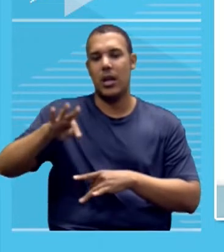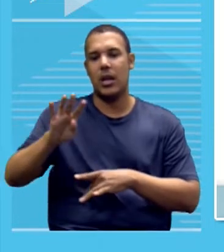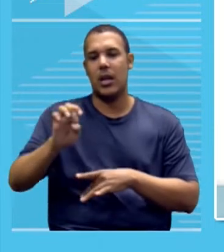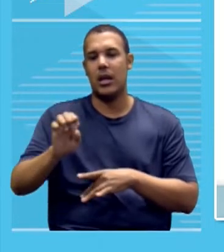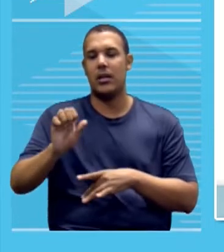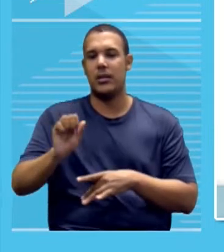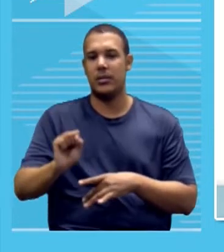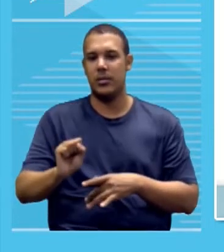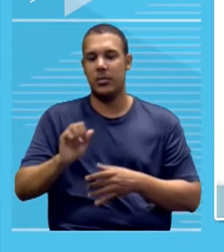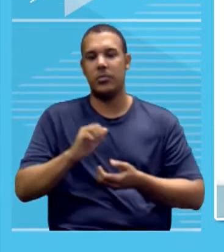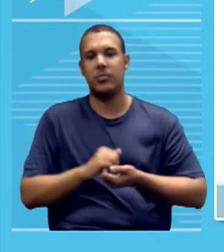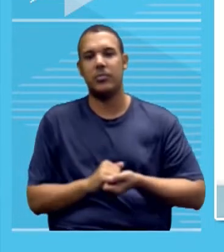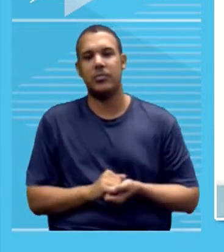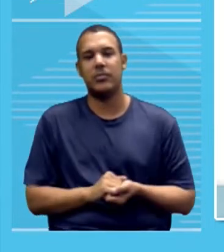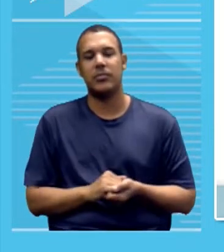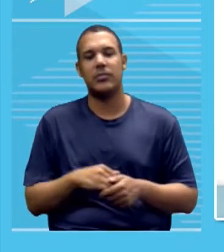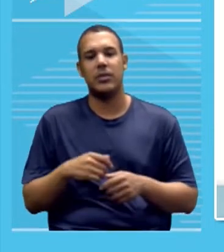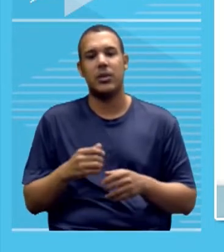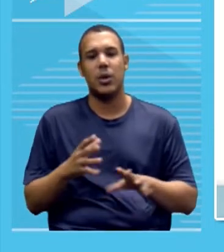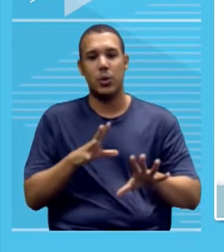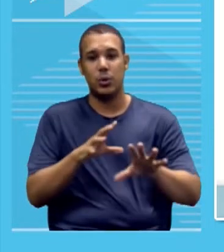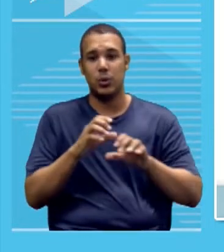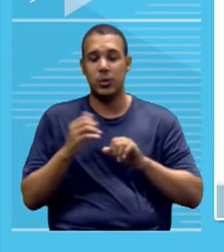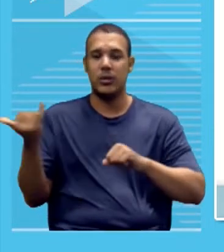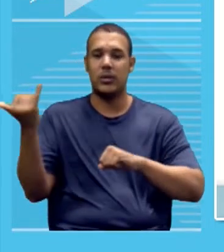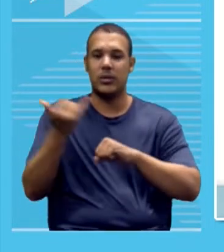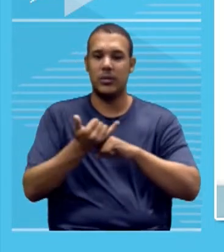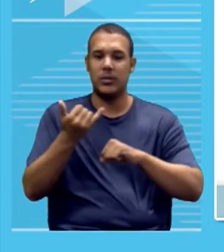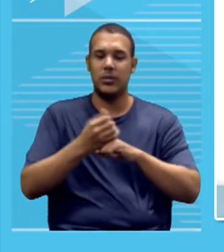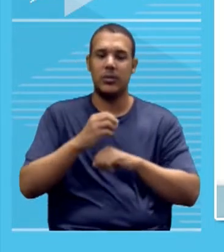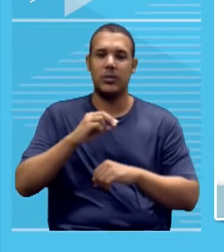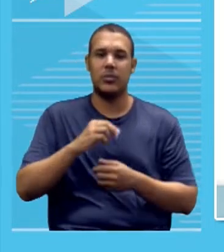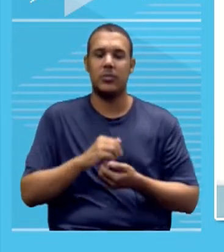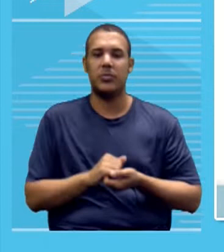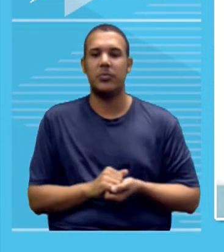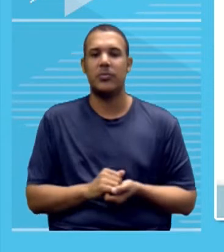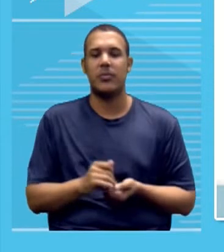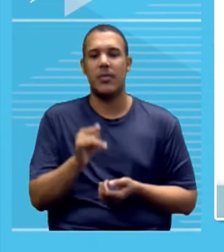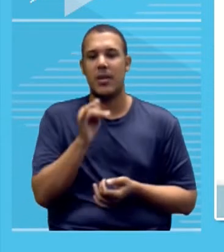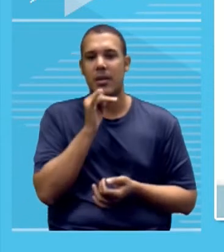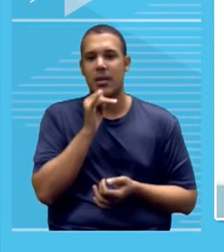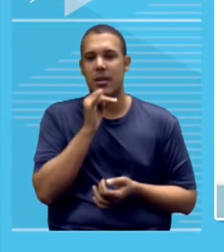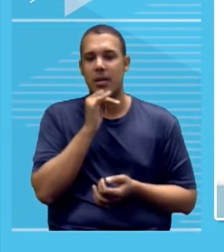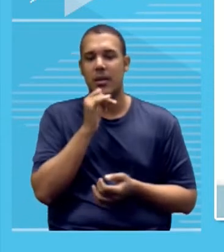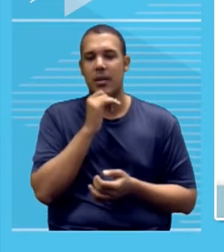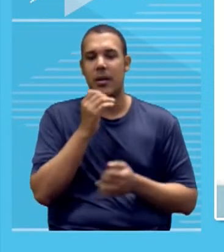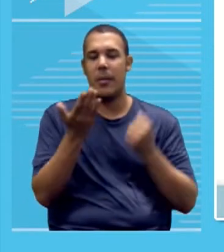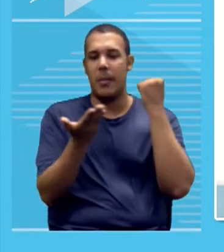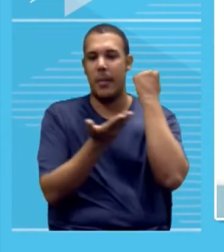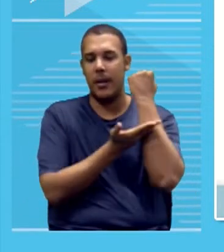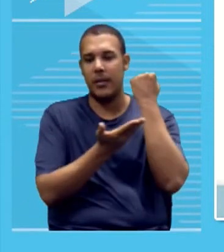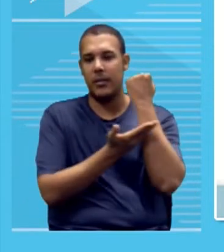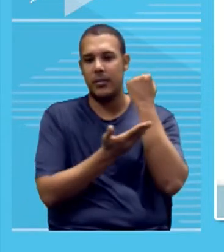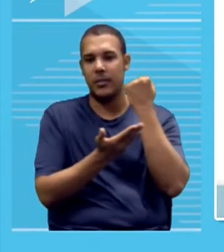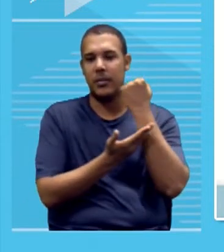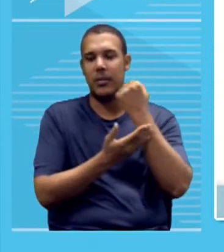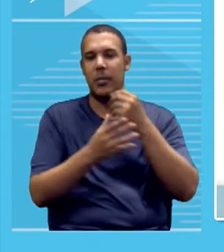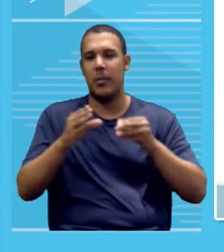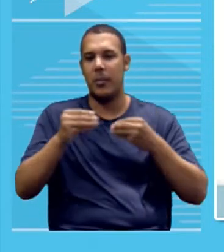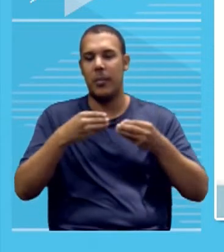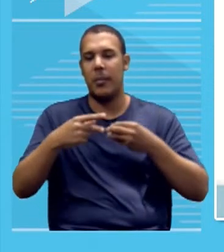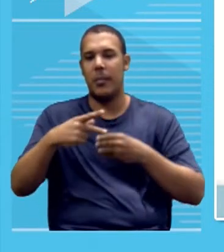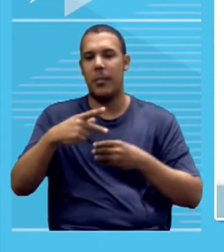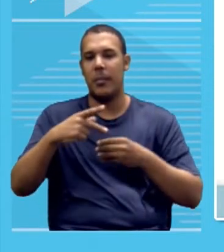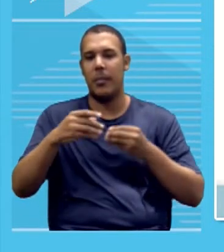como os condutores, os metais, o resto são isolantes. Exemplos dele: madeira, plástico e